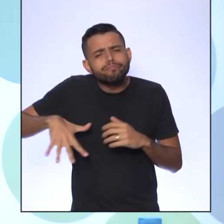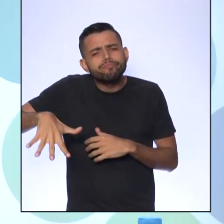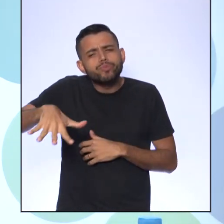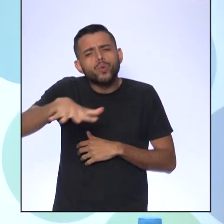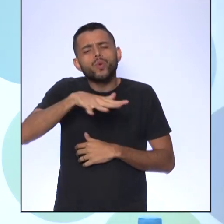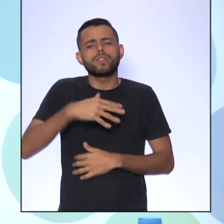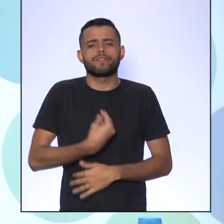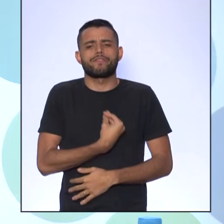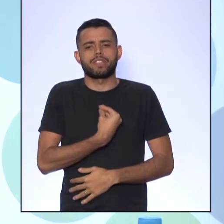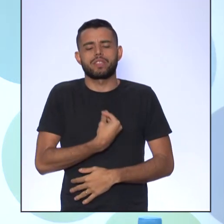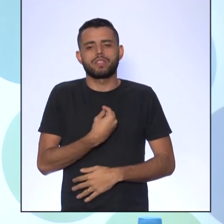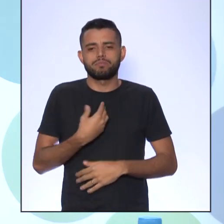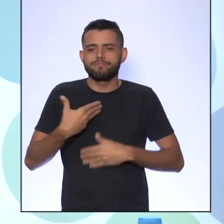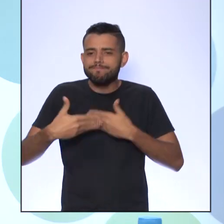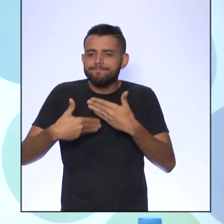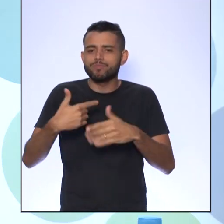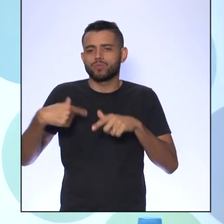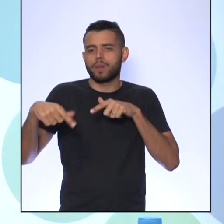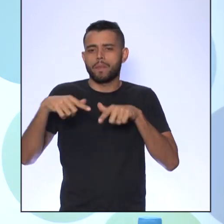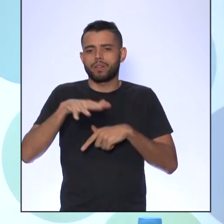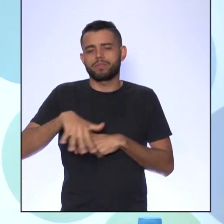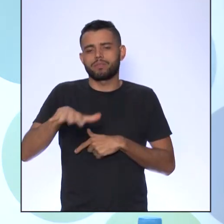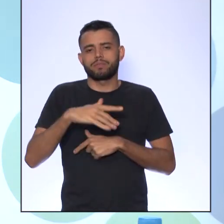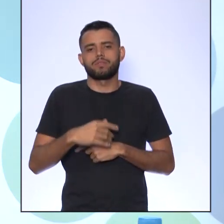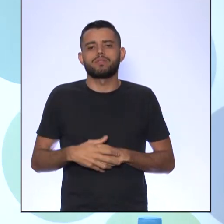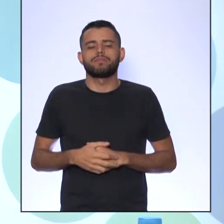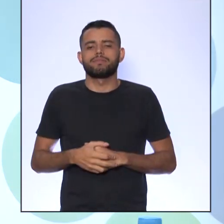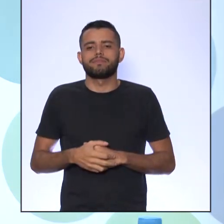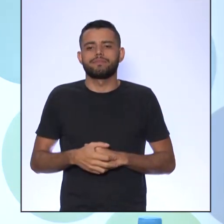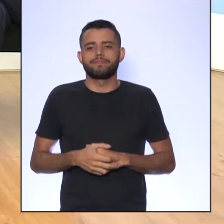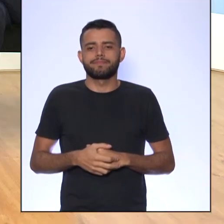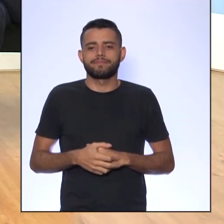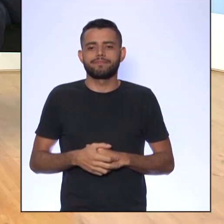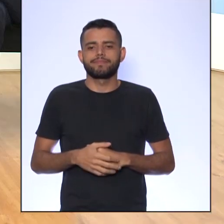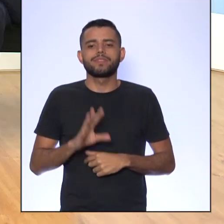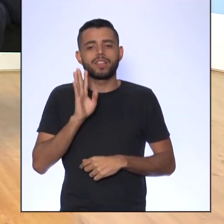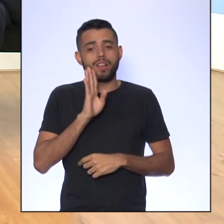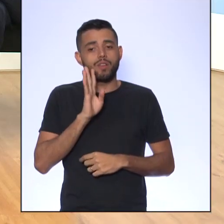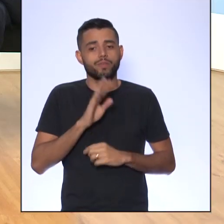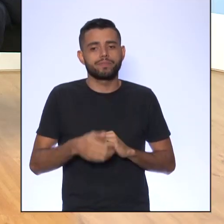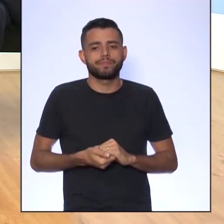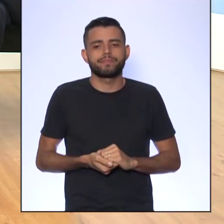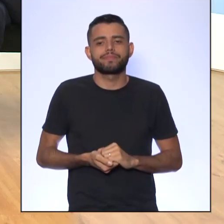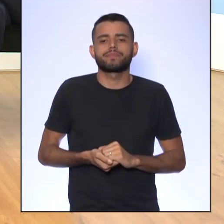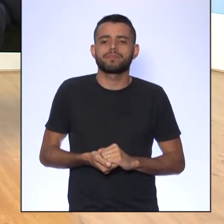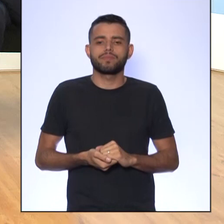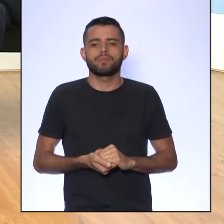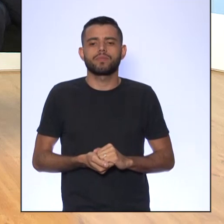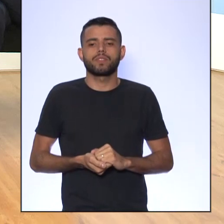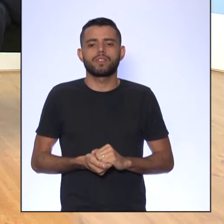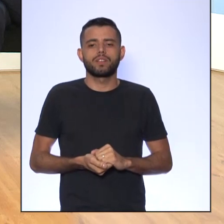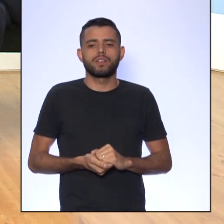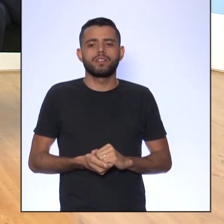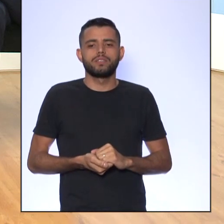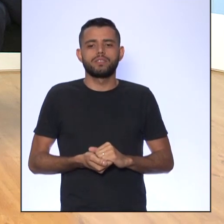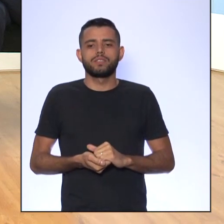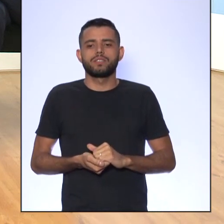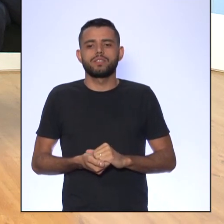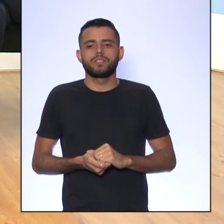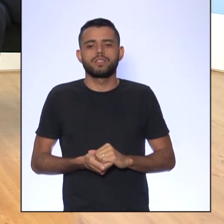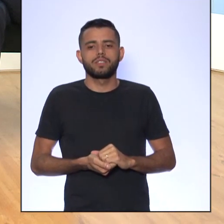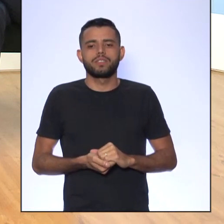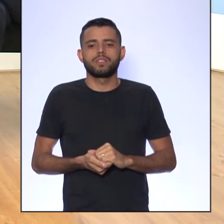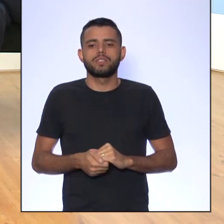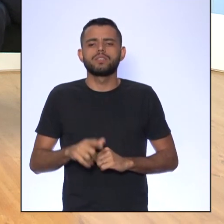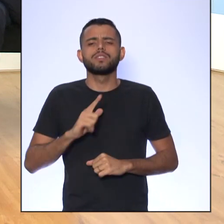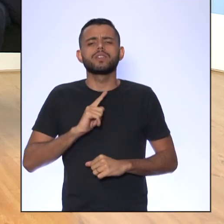nossa vida e todo o nosso cotidiano, né? É difícil viver sem ela. Legal. Aqui tem uma professora, um professor, na verdade, desculpa, o